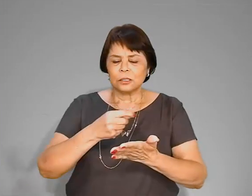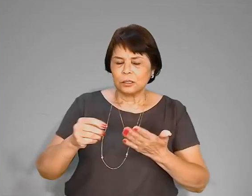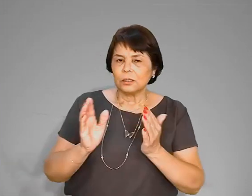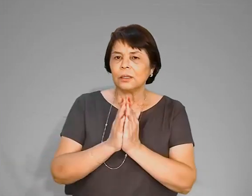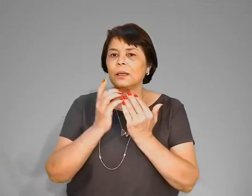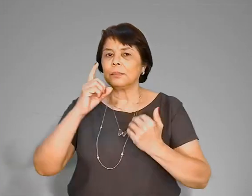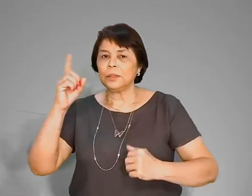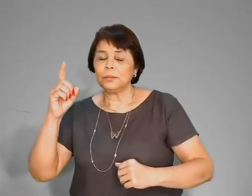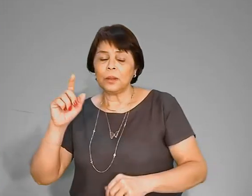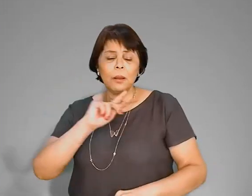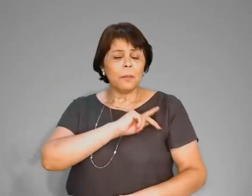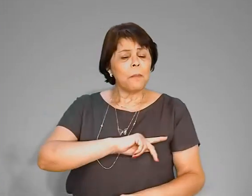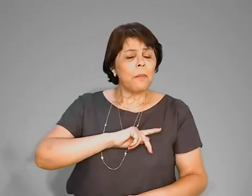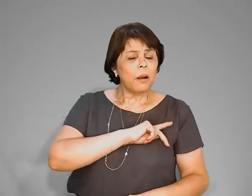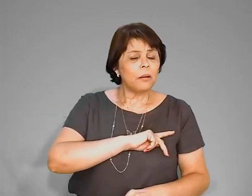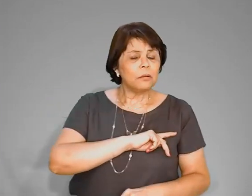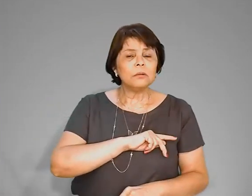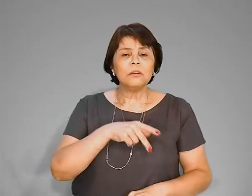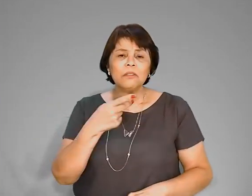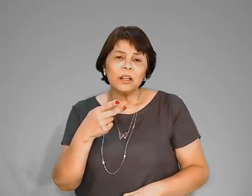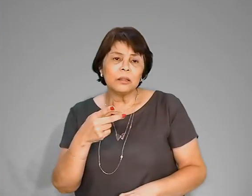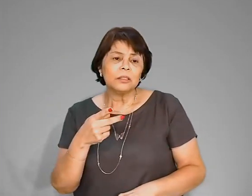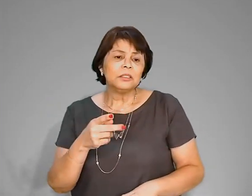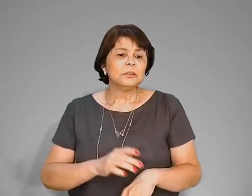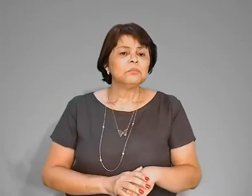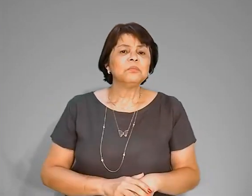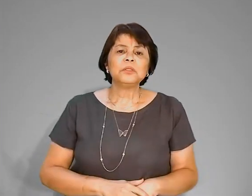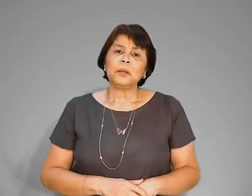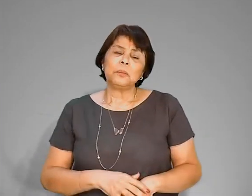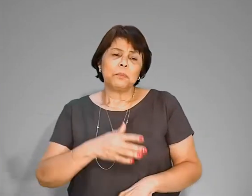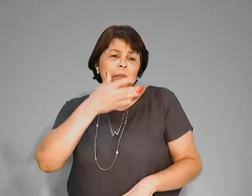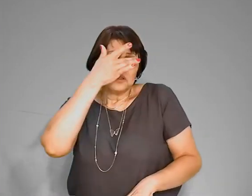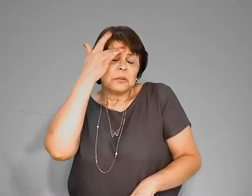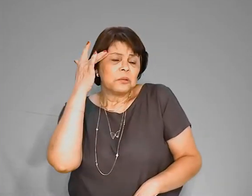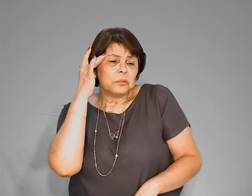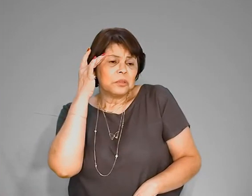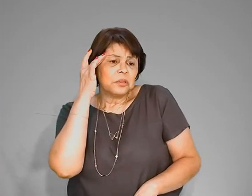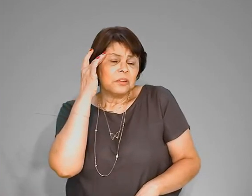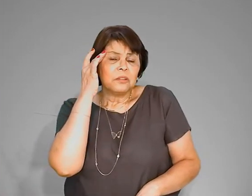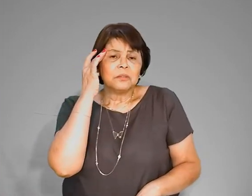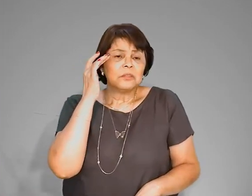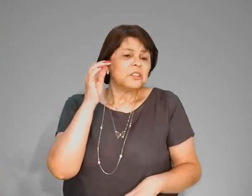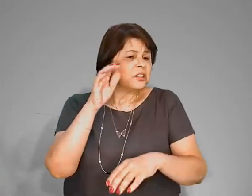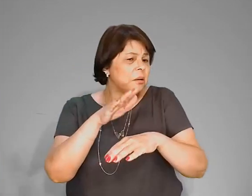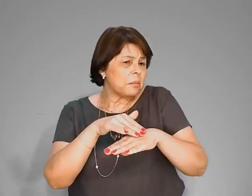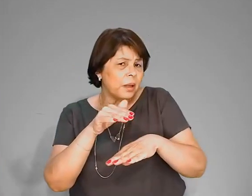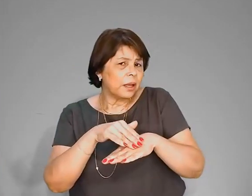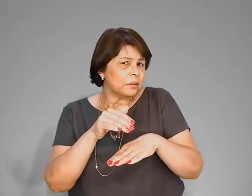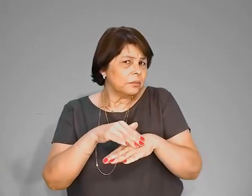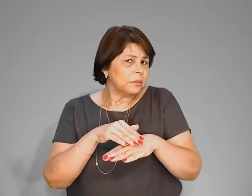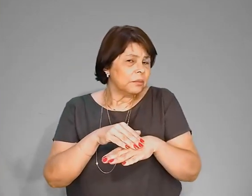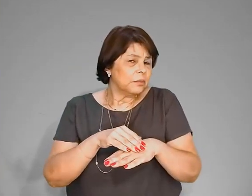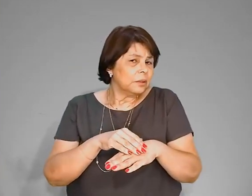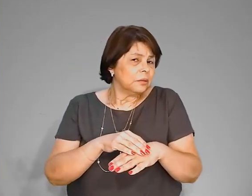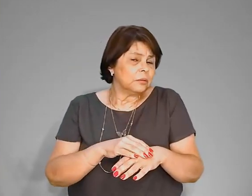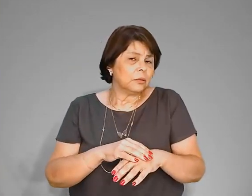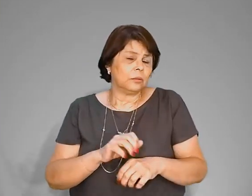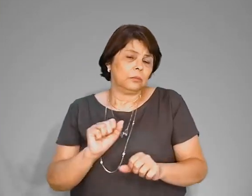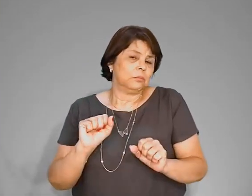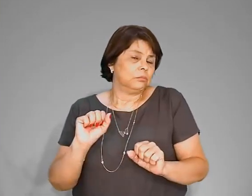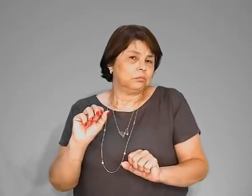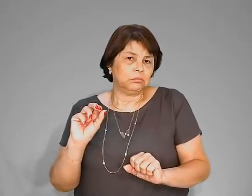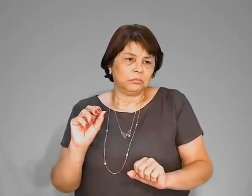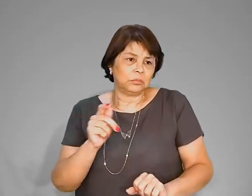para profetas, nem todos para evangelistas, nem todos para mestres. A minha vocação é outra. Eu não tenho uma